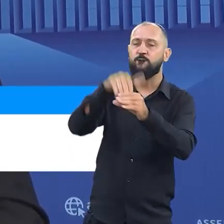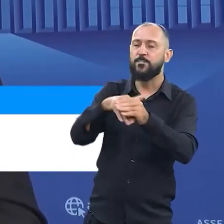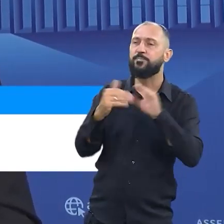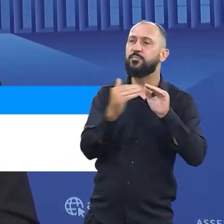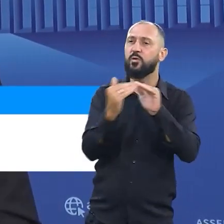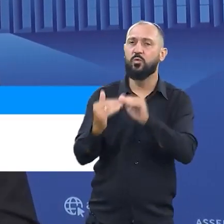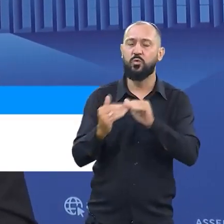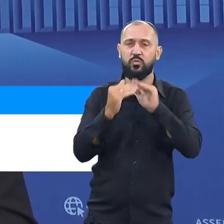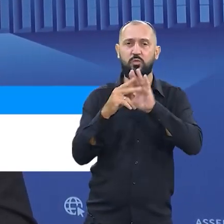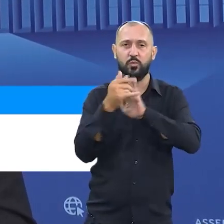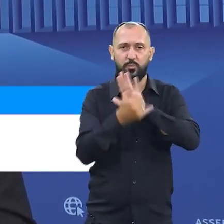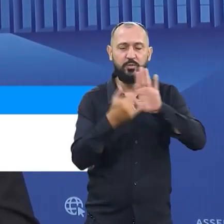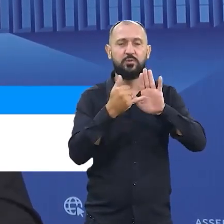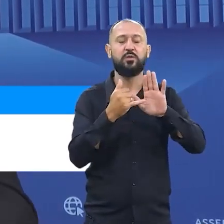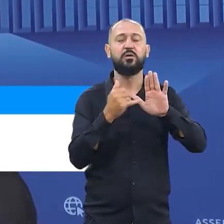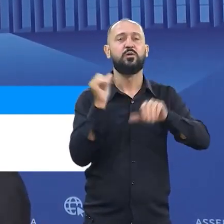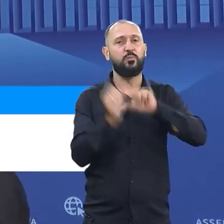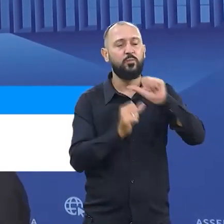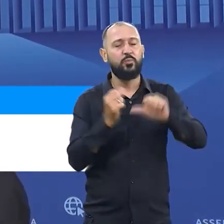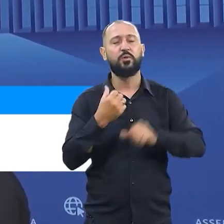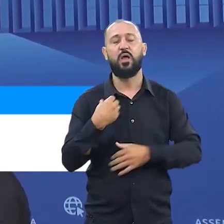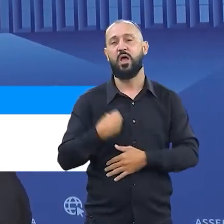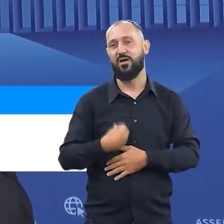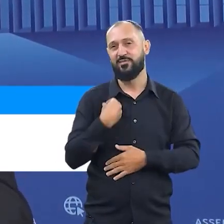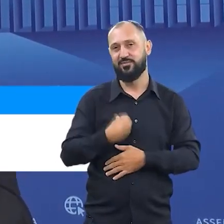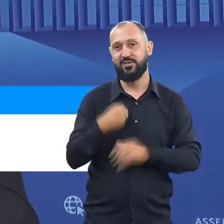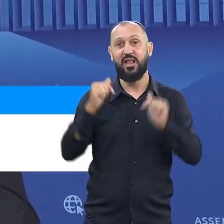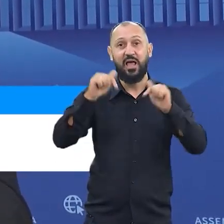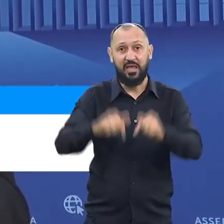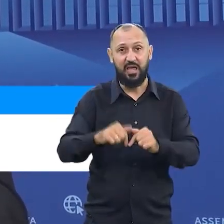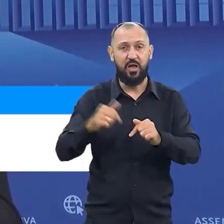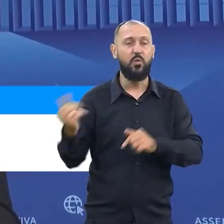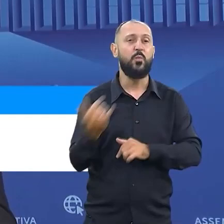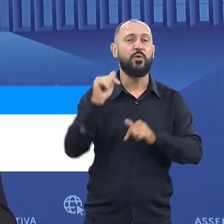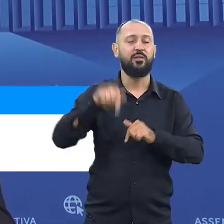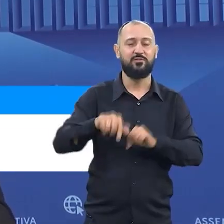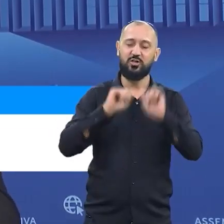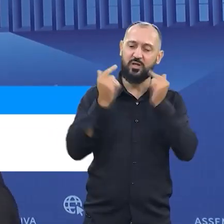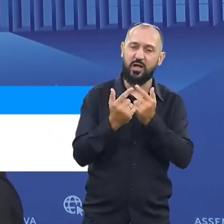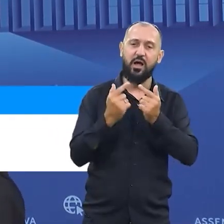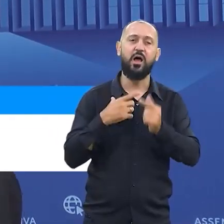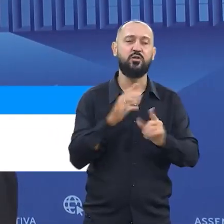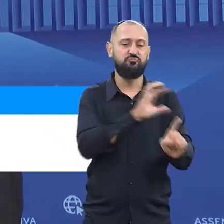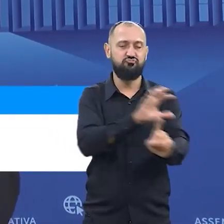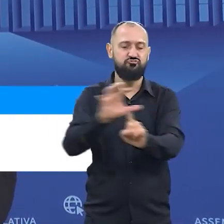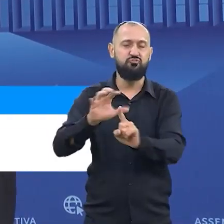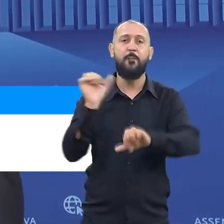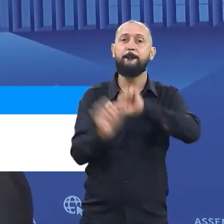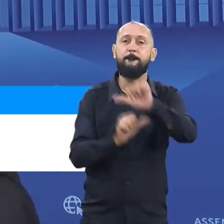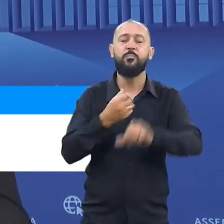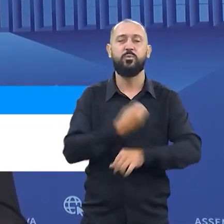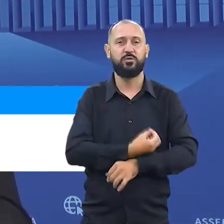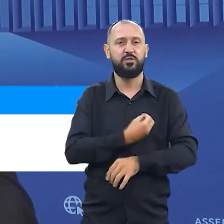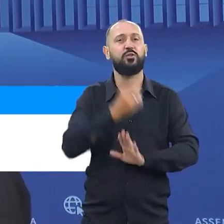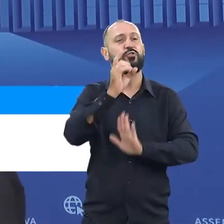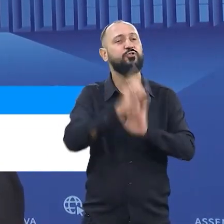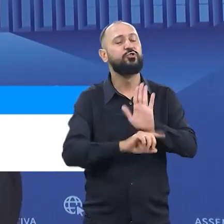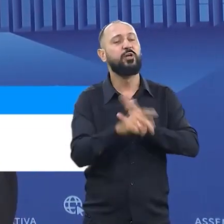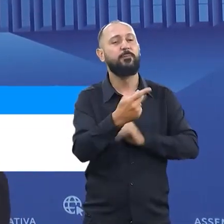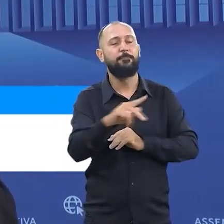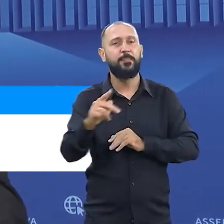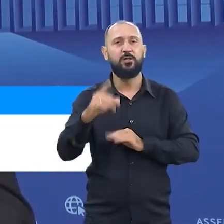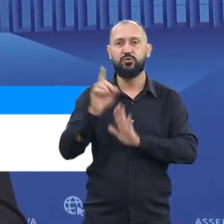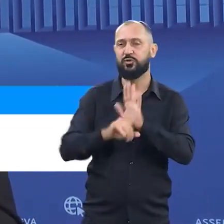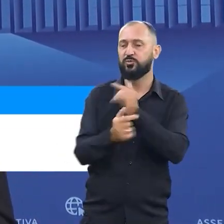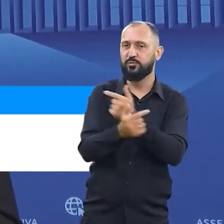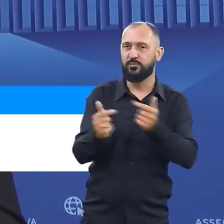que votaram a favor desse projeto, que muda vidas. O importante da gente estar aqui na Assembleia é isso, é fazer mudanças na vida das pessoas, é dar direito